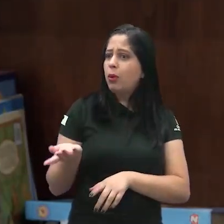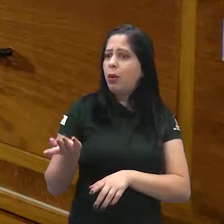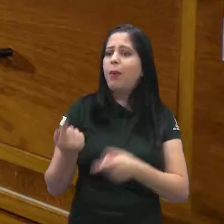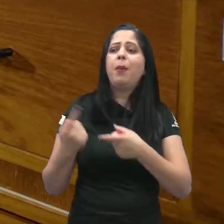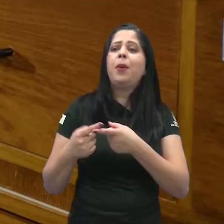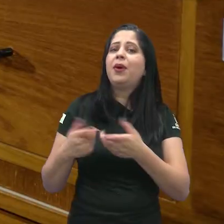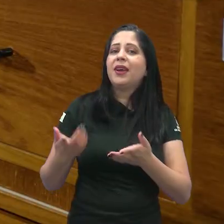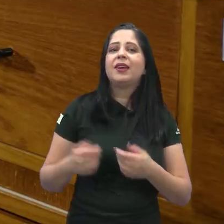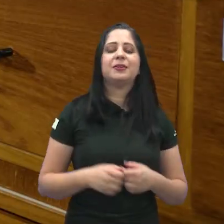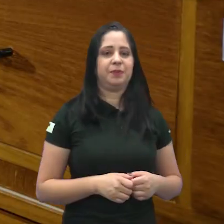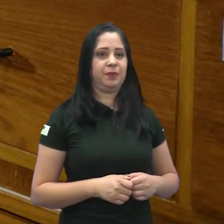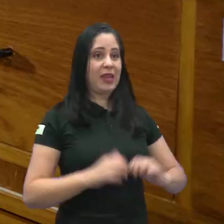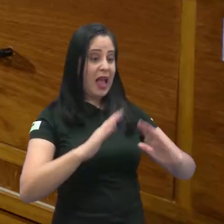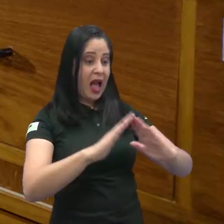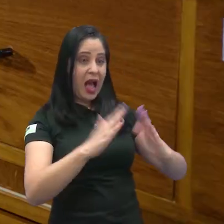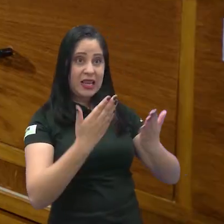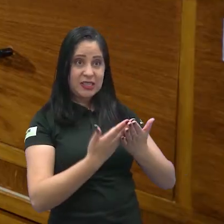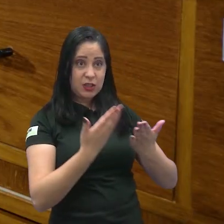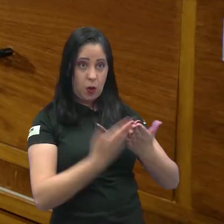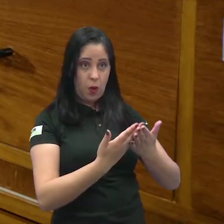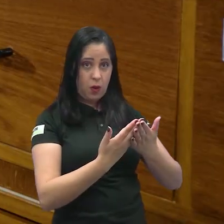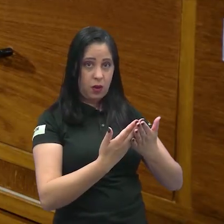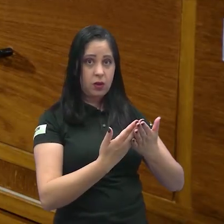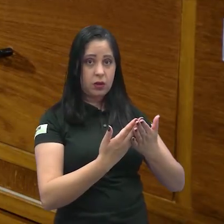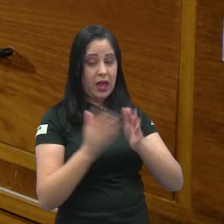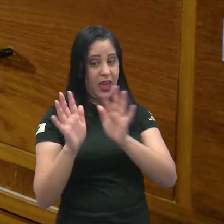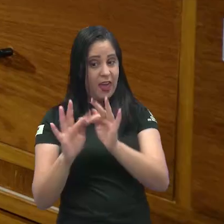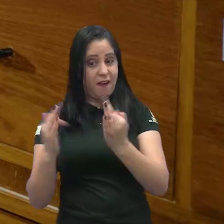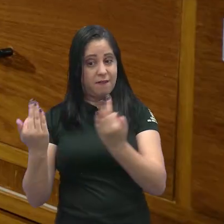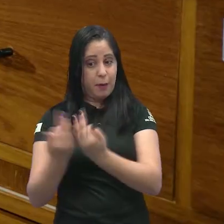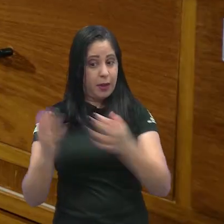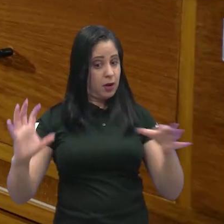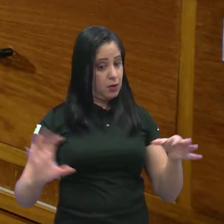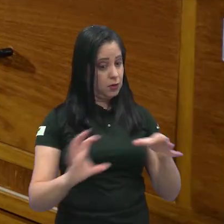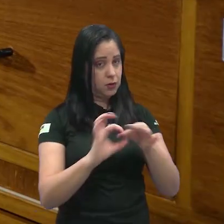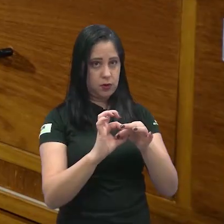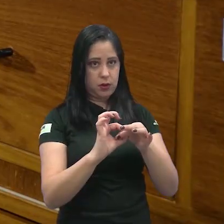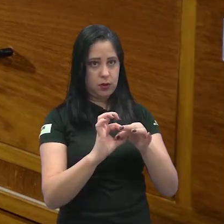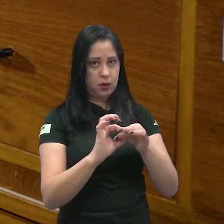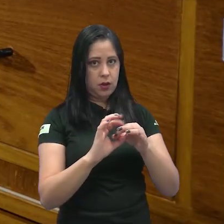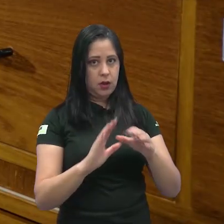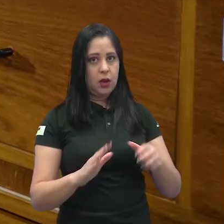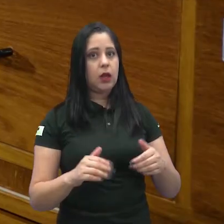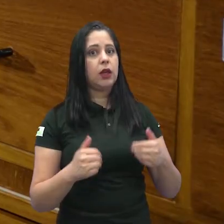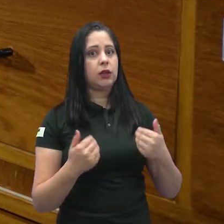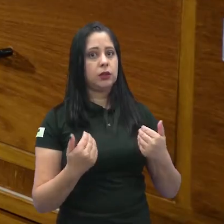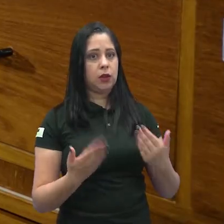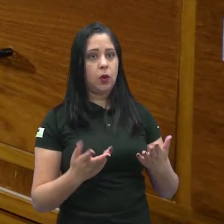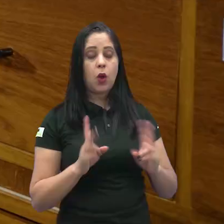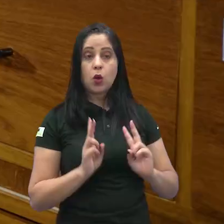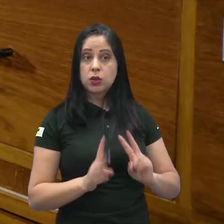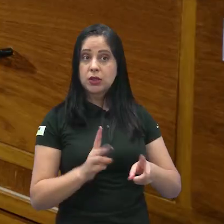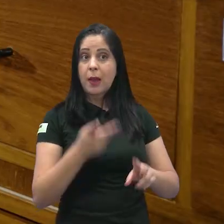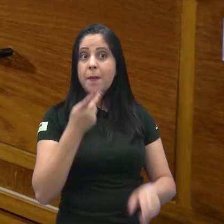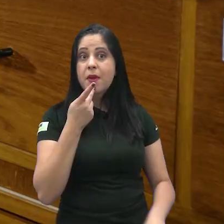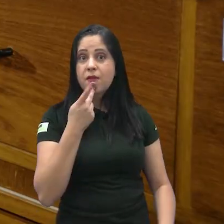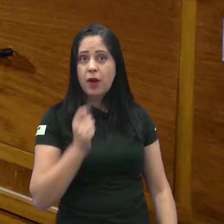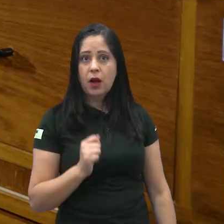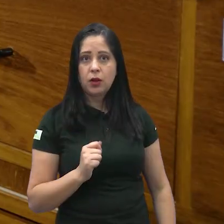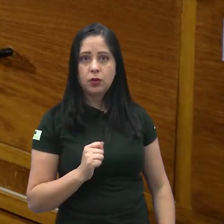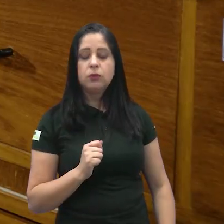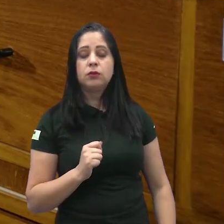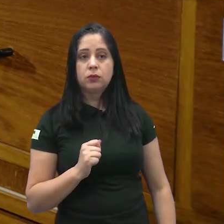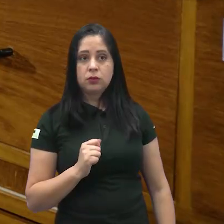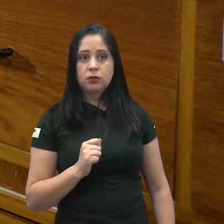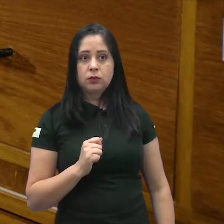falam. Porque a escola é um complemento, né? A gente dá o exemplo, né? A gente costuma dizer que as crianças, elas seguem o